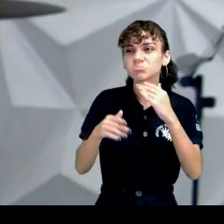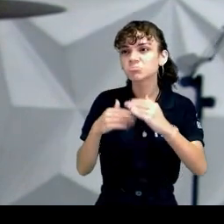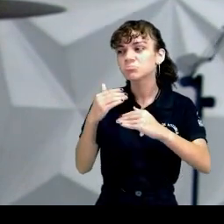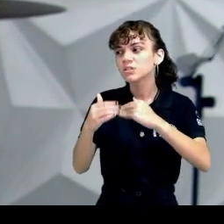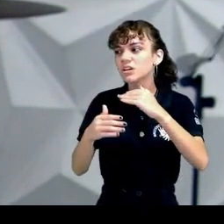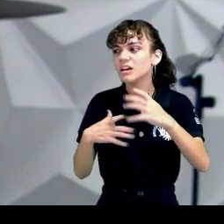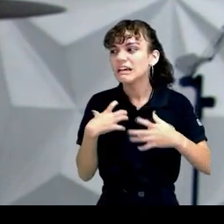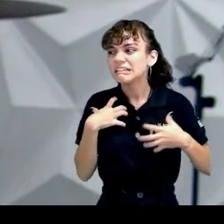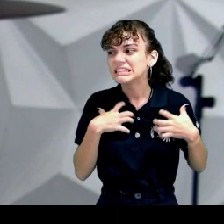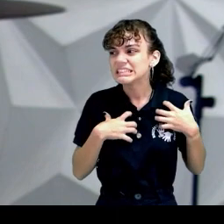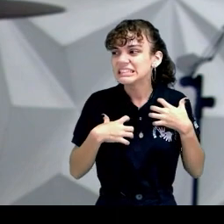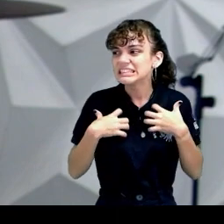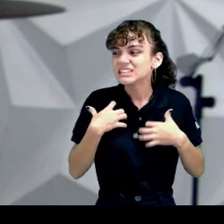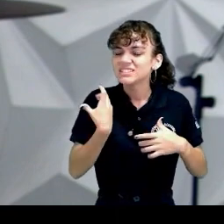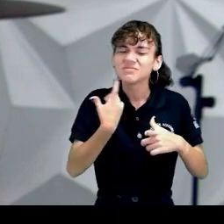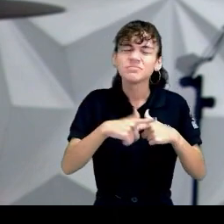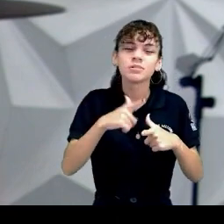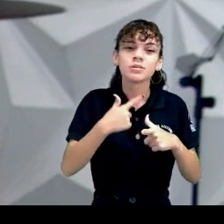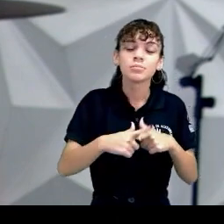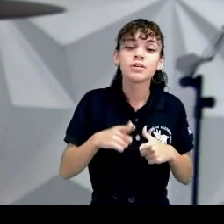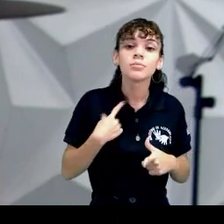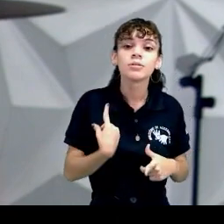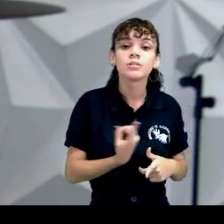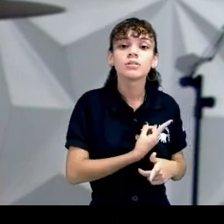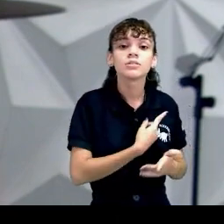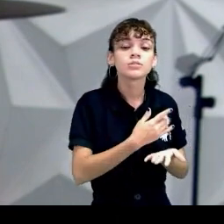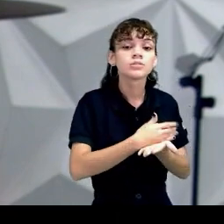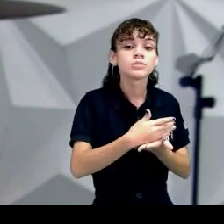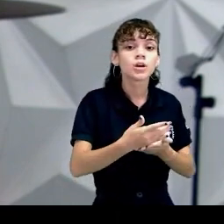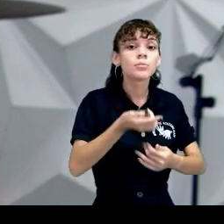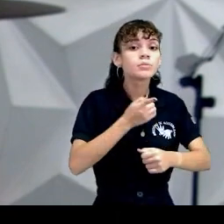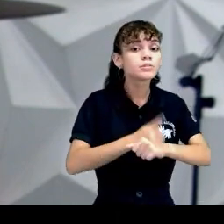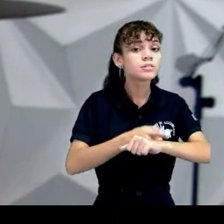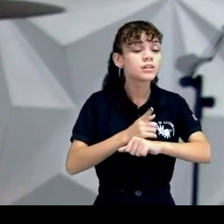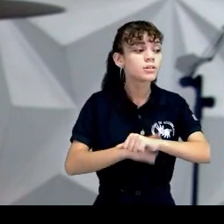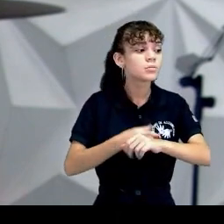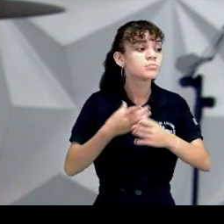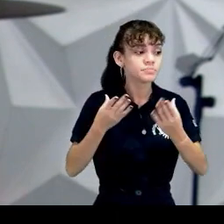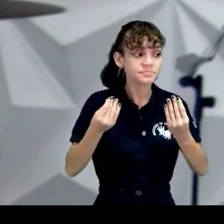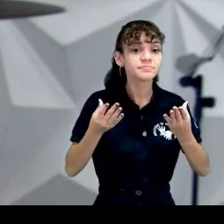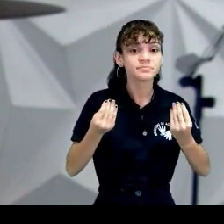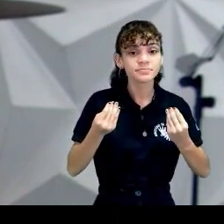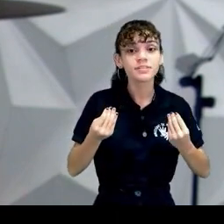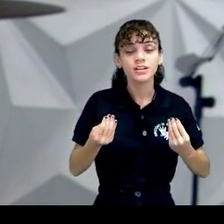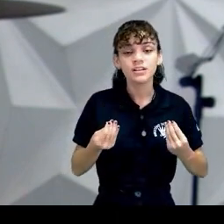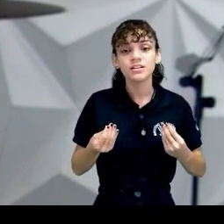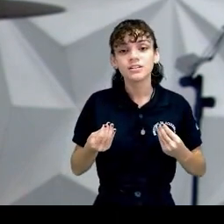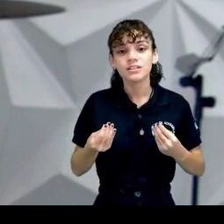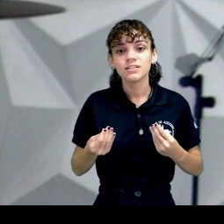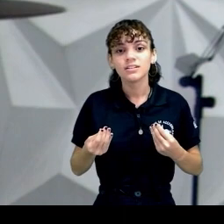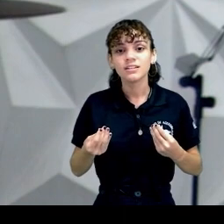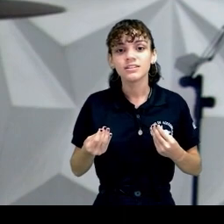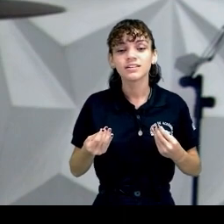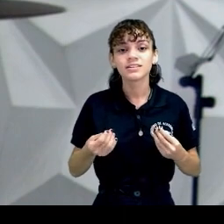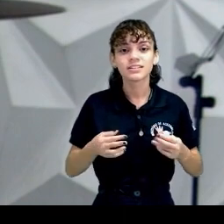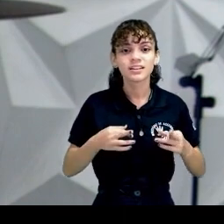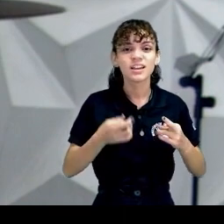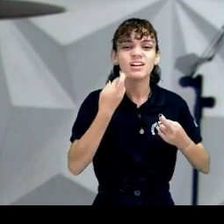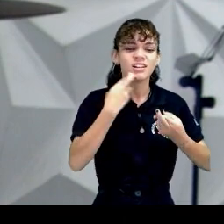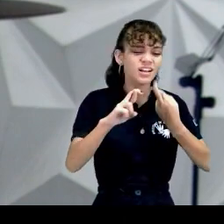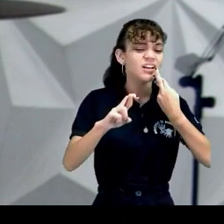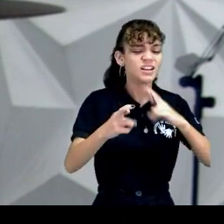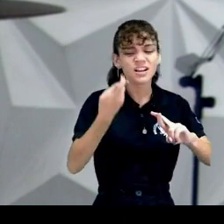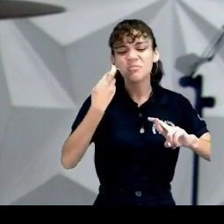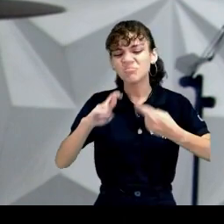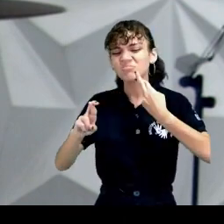tempo com reclamações do que com a gratidão. E eu espero que você se encontre não